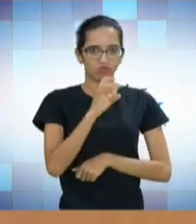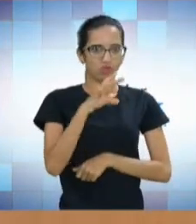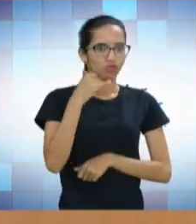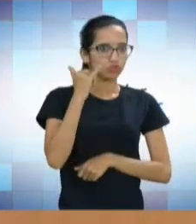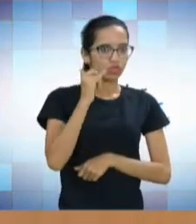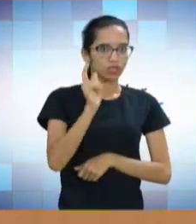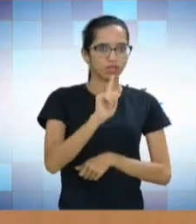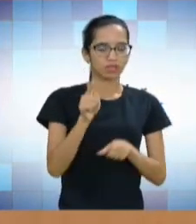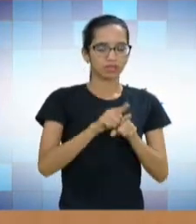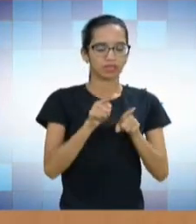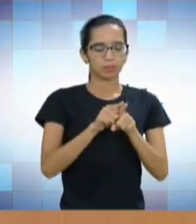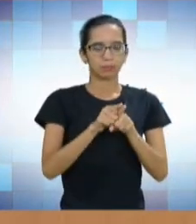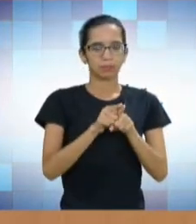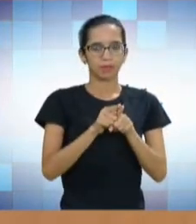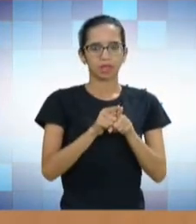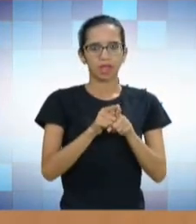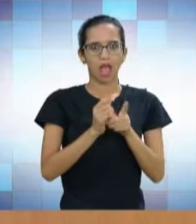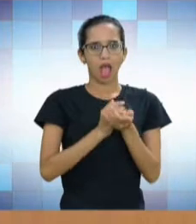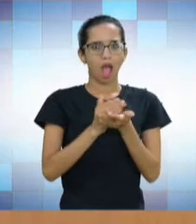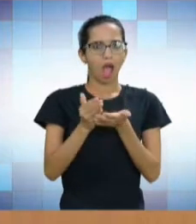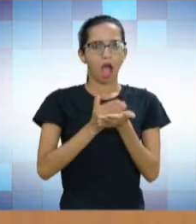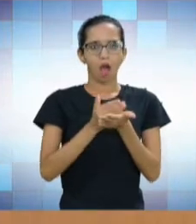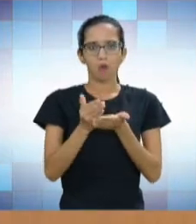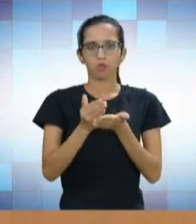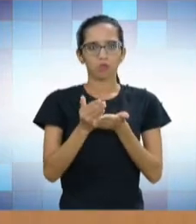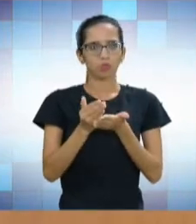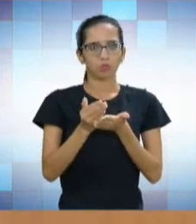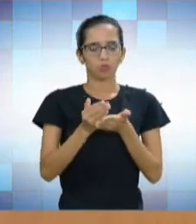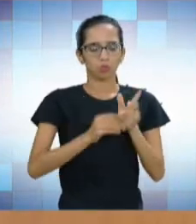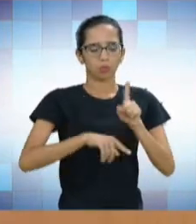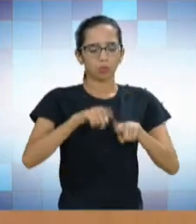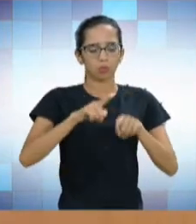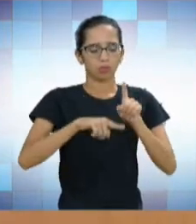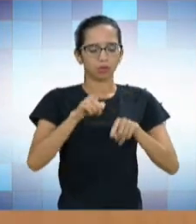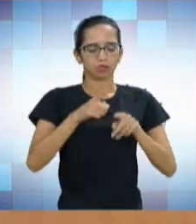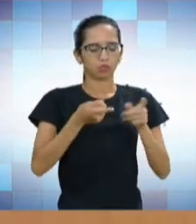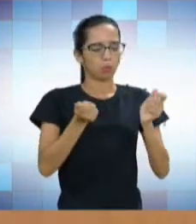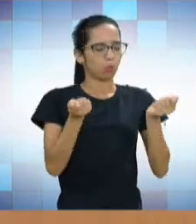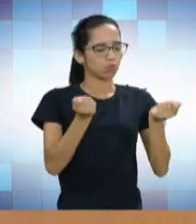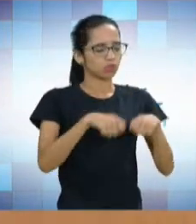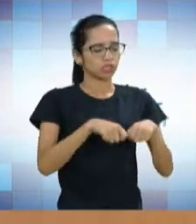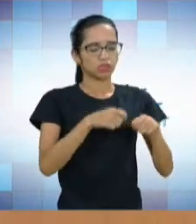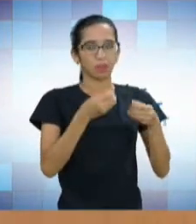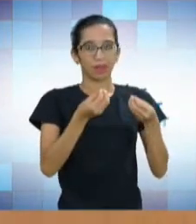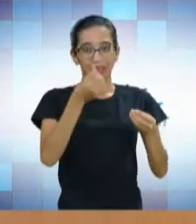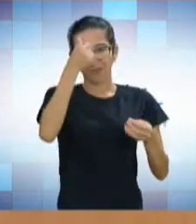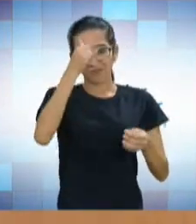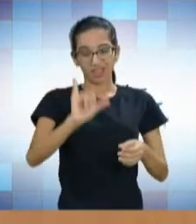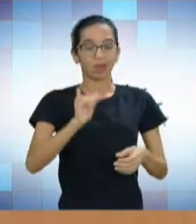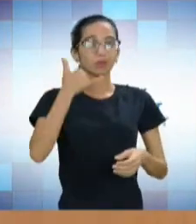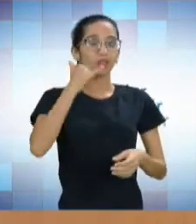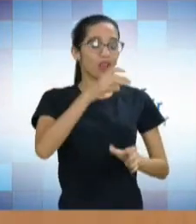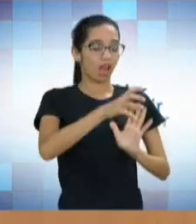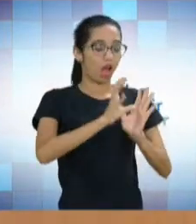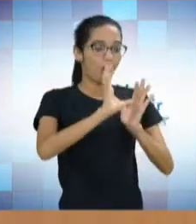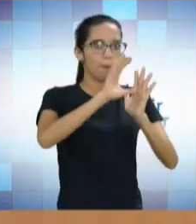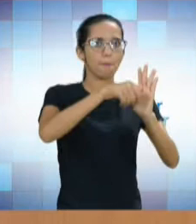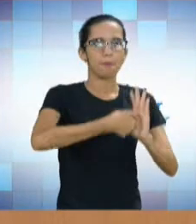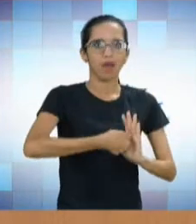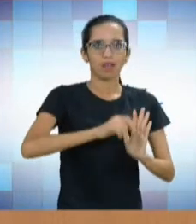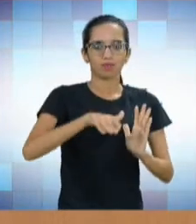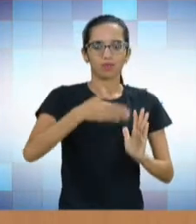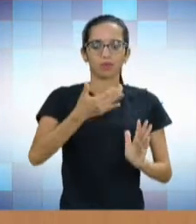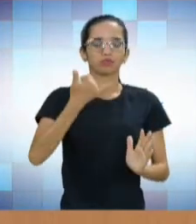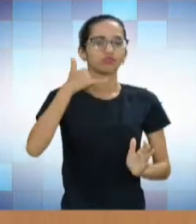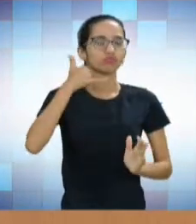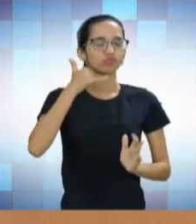não só no celular mas um pequeno aparelho que dê essa sinalização para evitar até que o celular seja roubado das pessoas